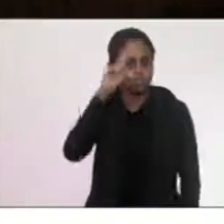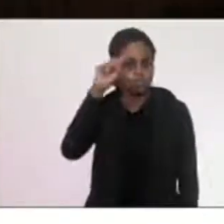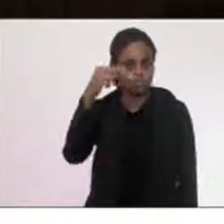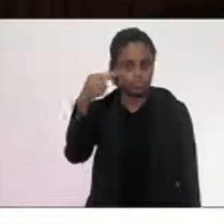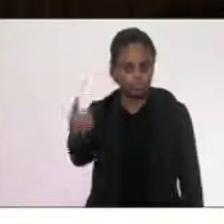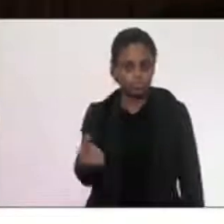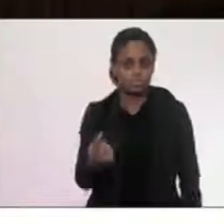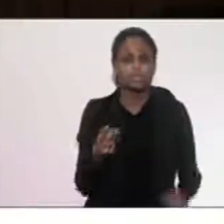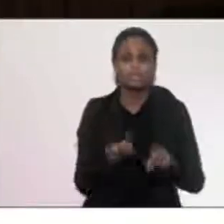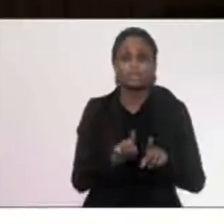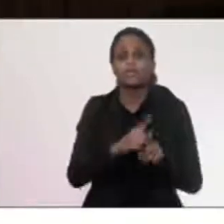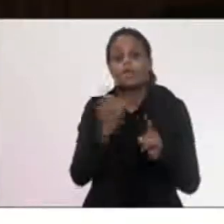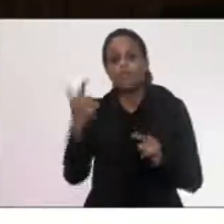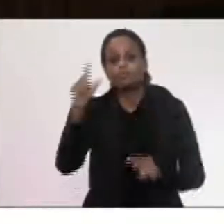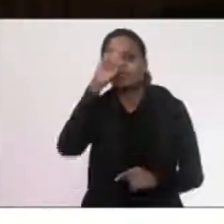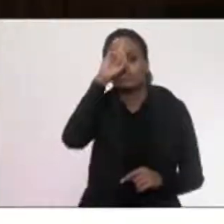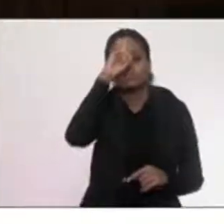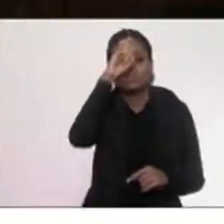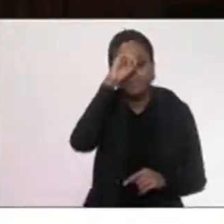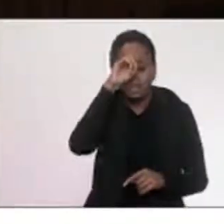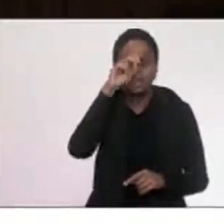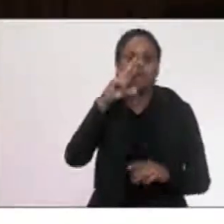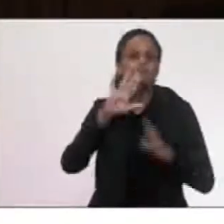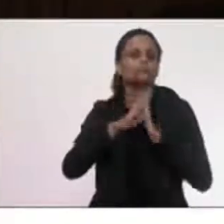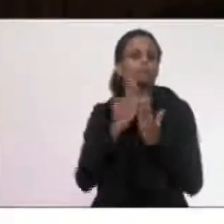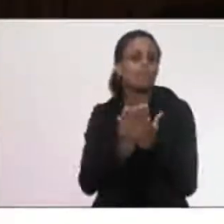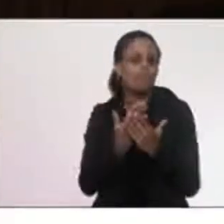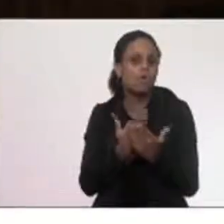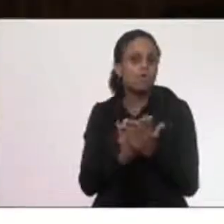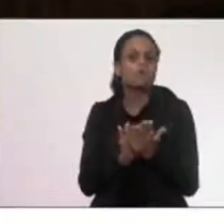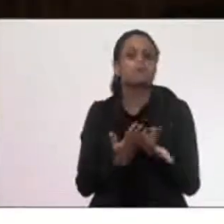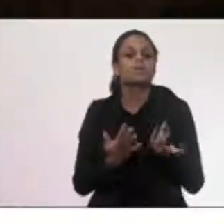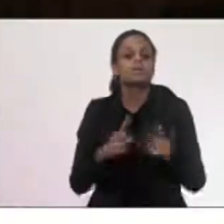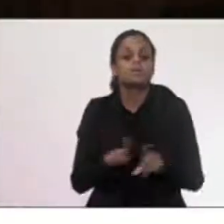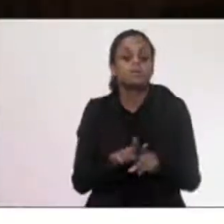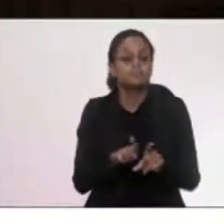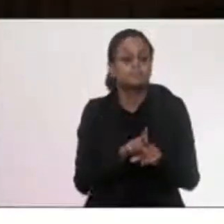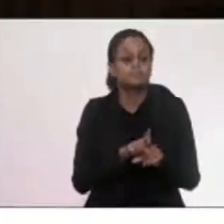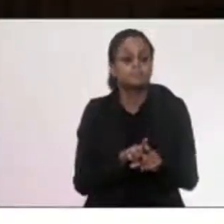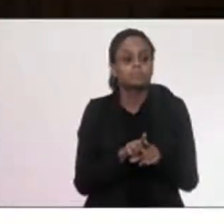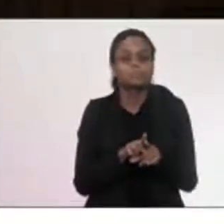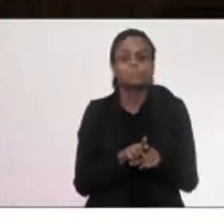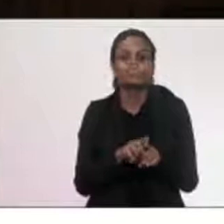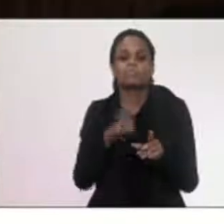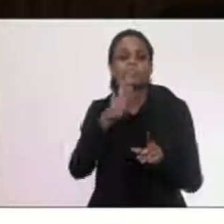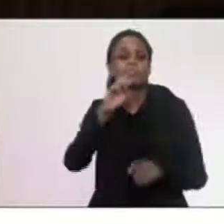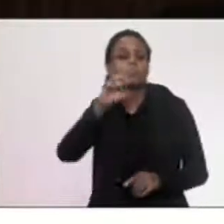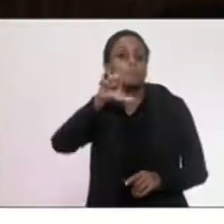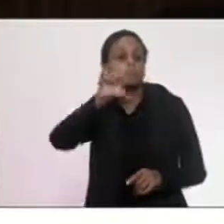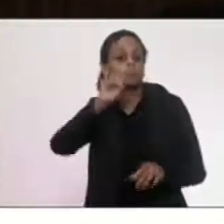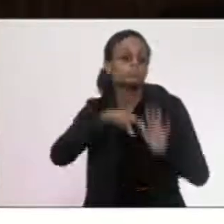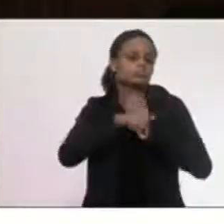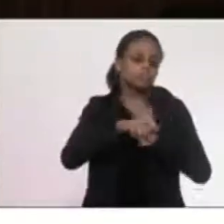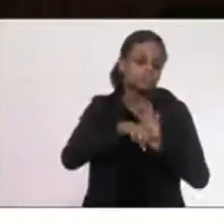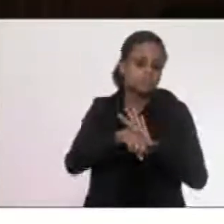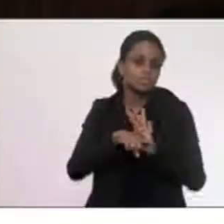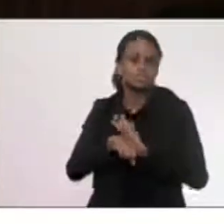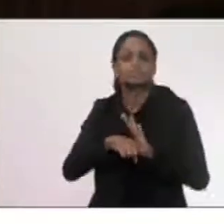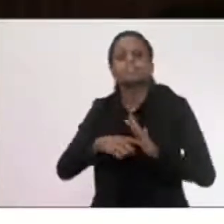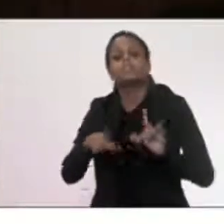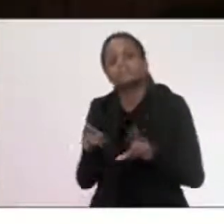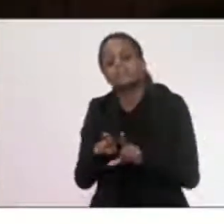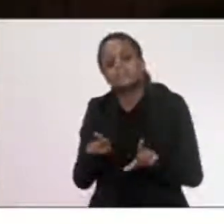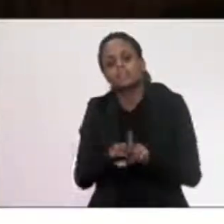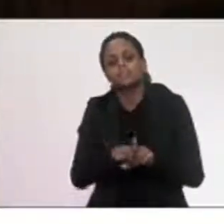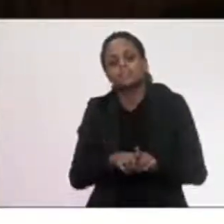hospitais universitários, como os hospitais das nossas universidades federais, bolsas de pesquisa e extensão, o funcionamento básico de